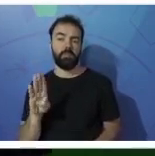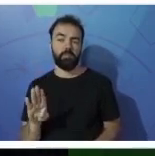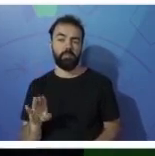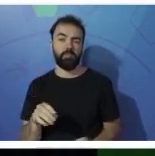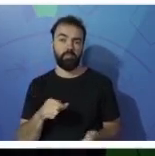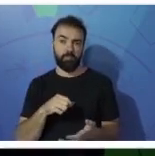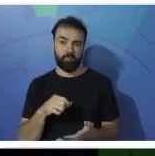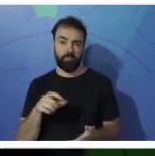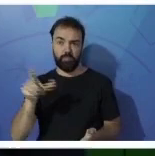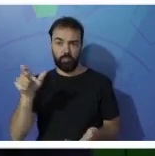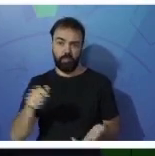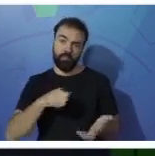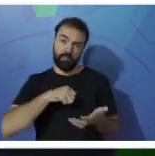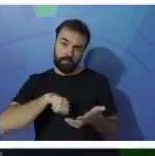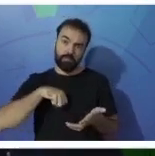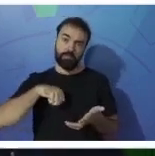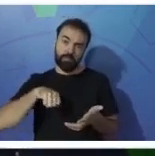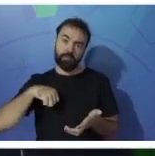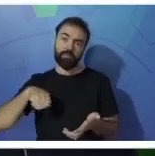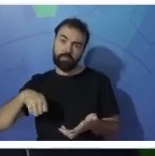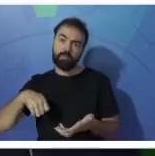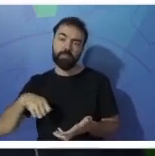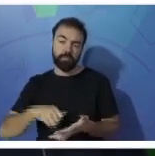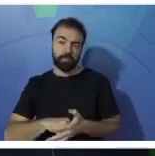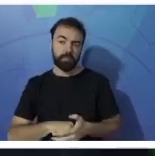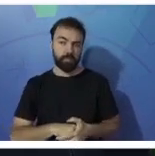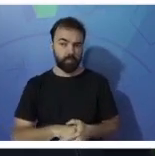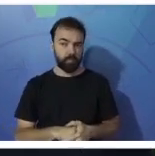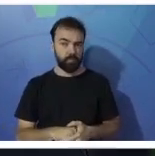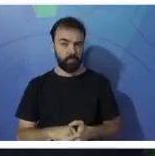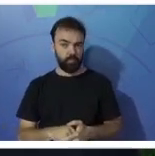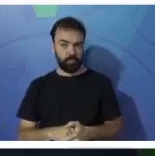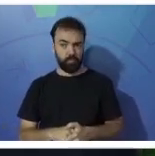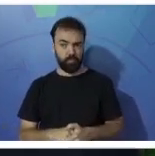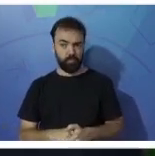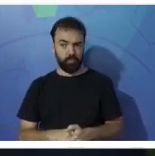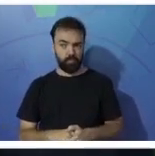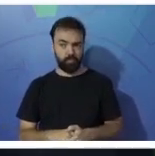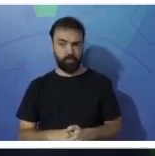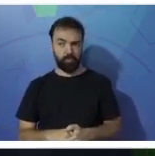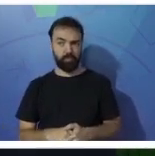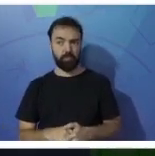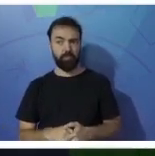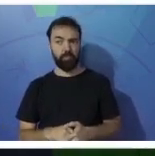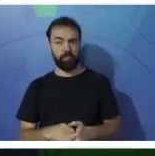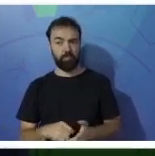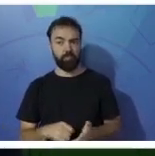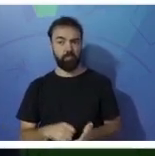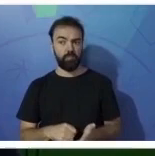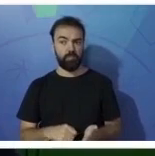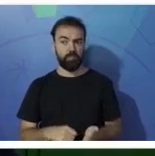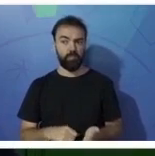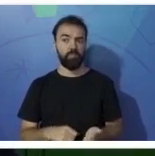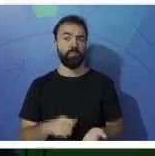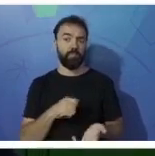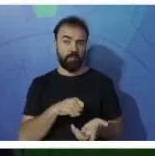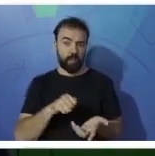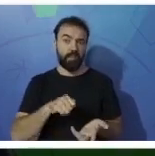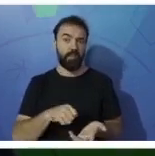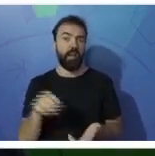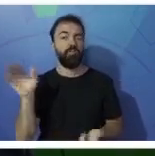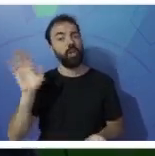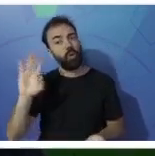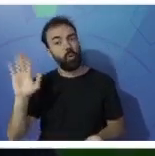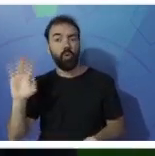da carta geralmente dirige-se ao destinatário ao destinatário com uma saudação,